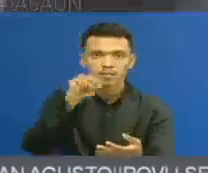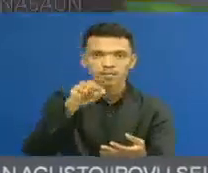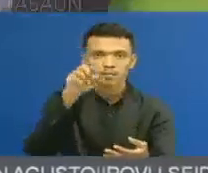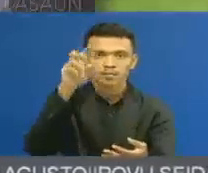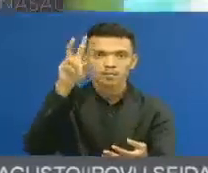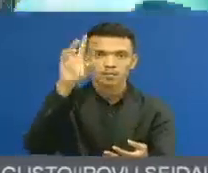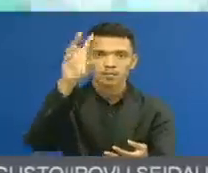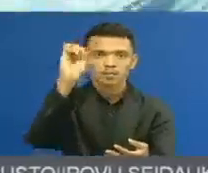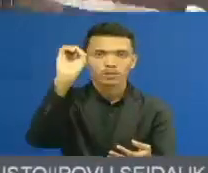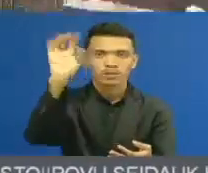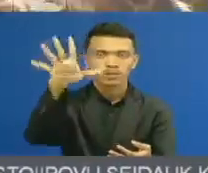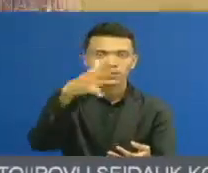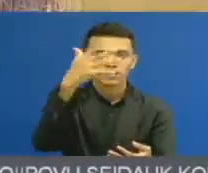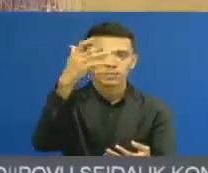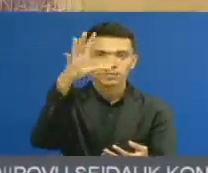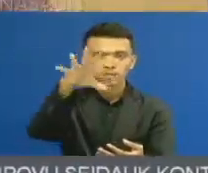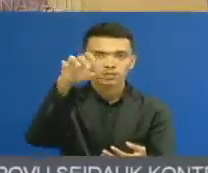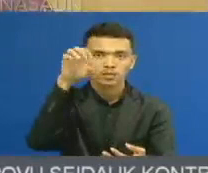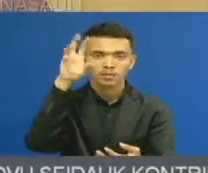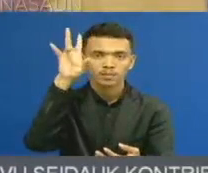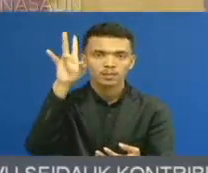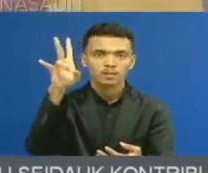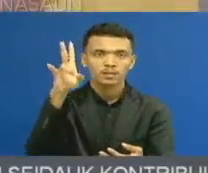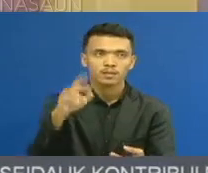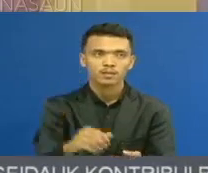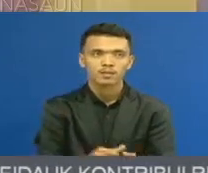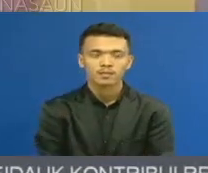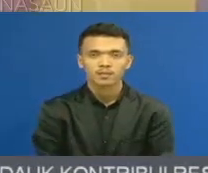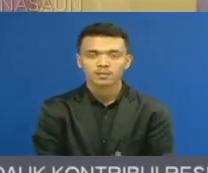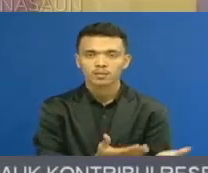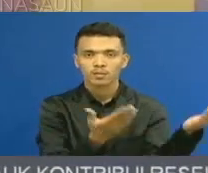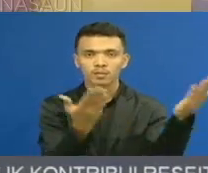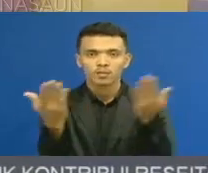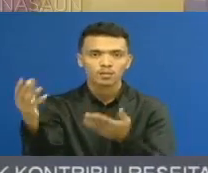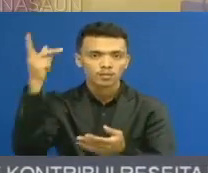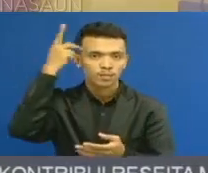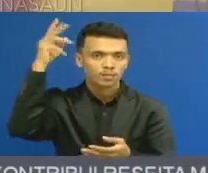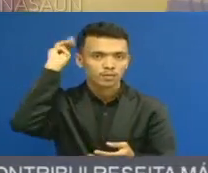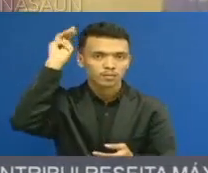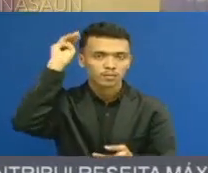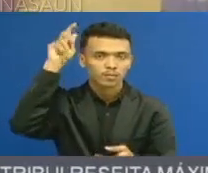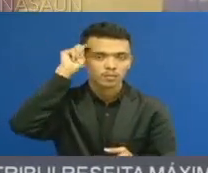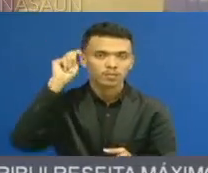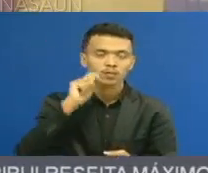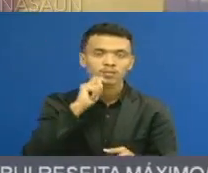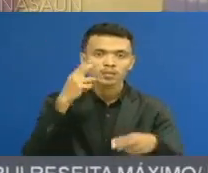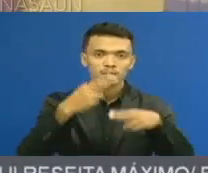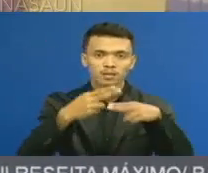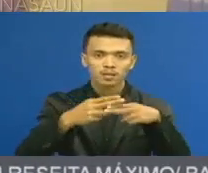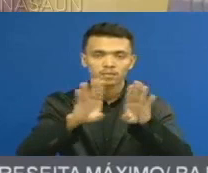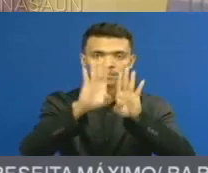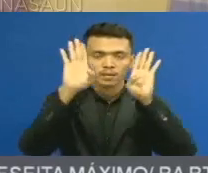rihun atu silimahitu. Contente pelo mai, lori nai primeiro ministro Naran, do tabu governo Naran, belo na mai